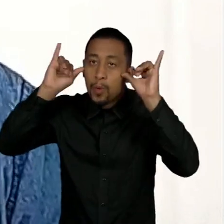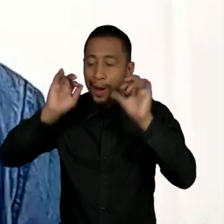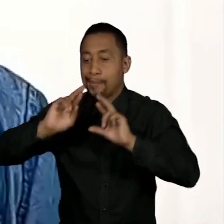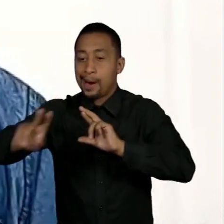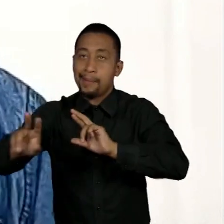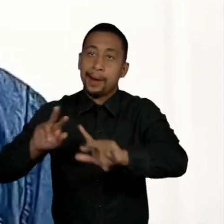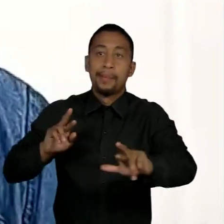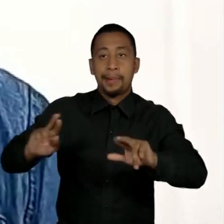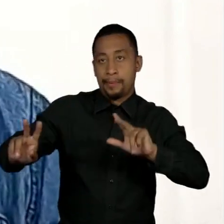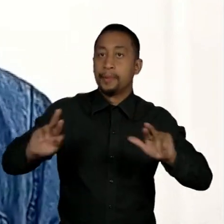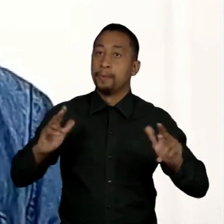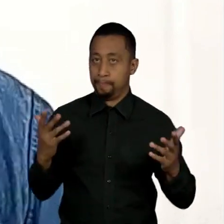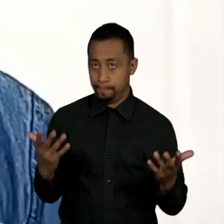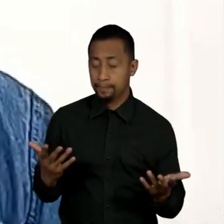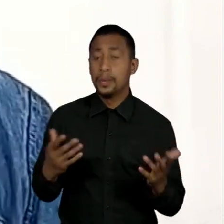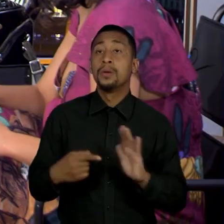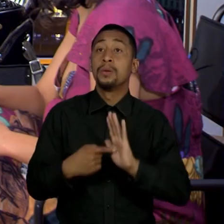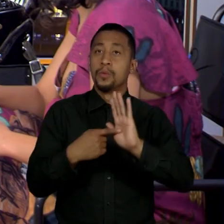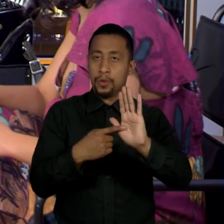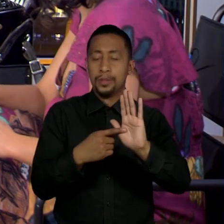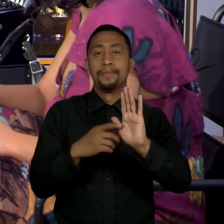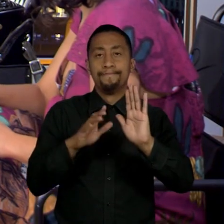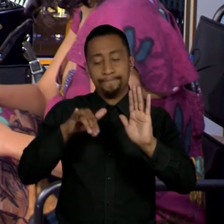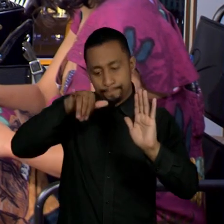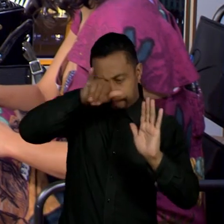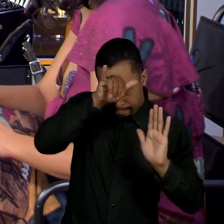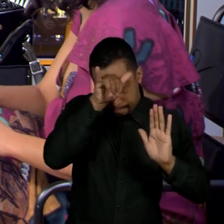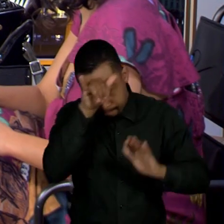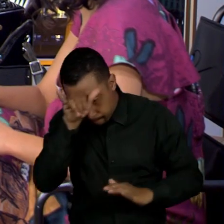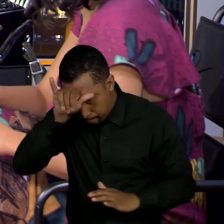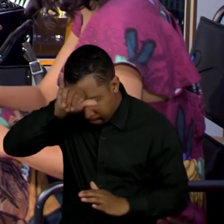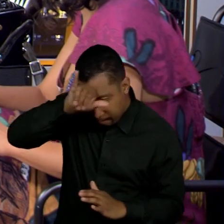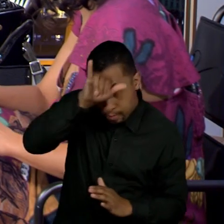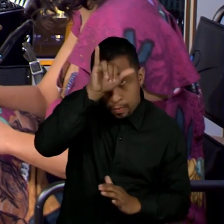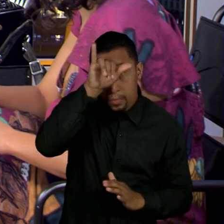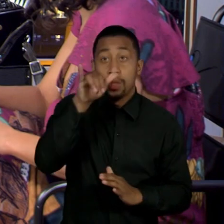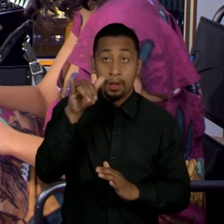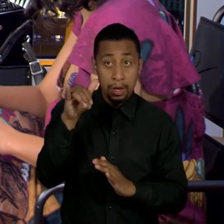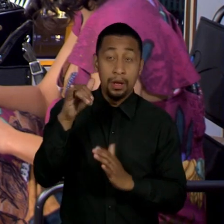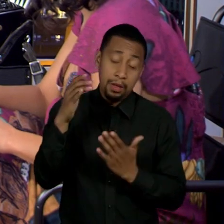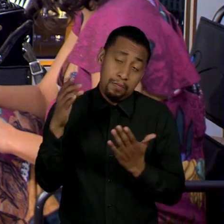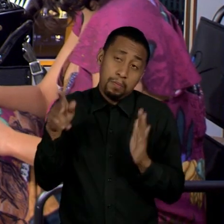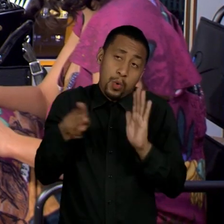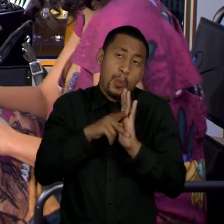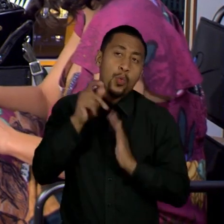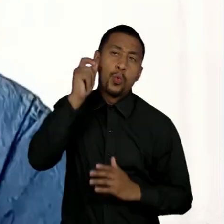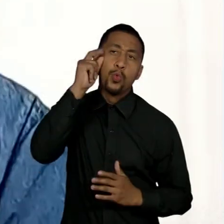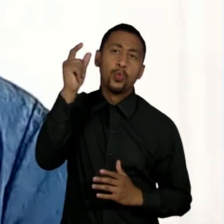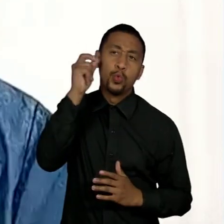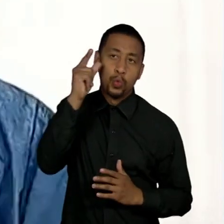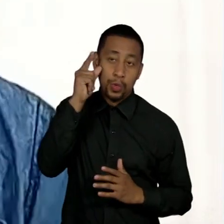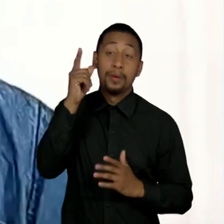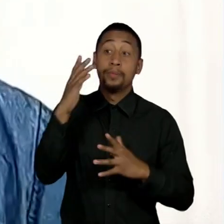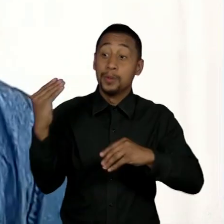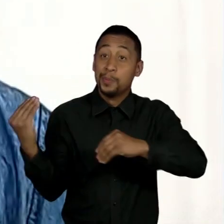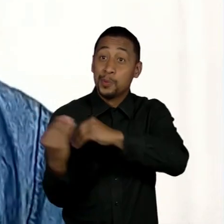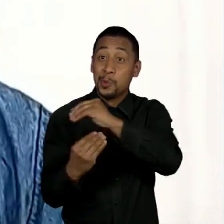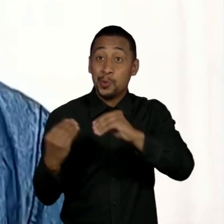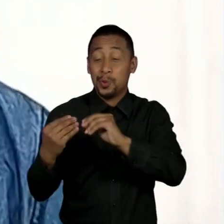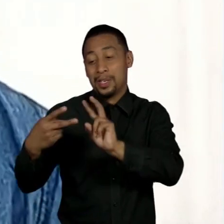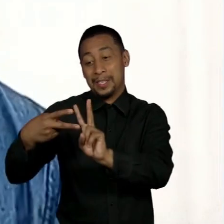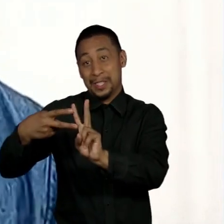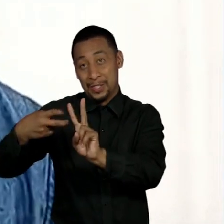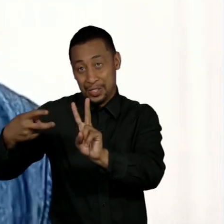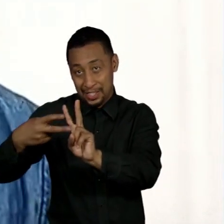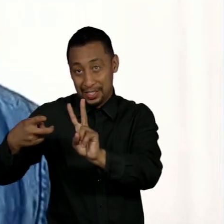ele tem um aspecto cultural extremamente relevante e conta com personagens que vão desde indígenas,